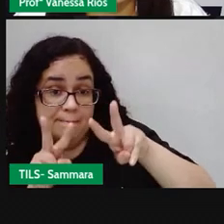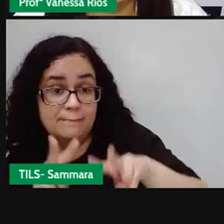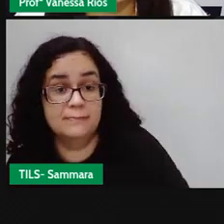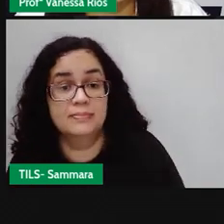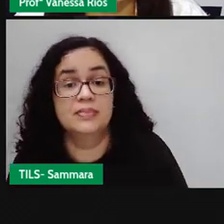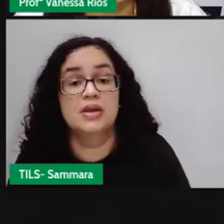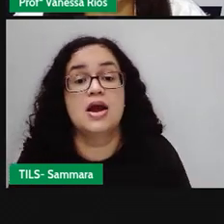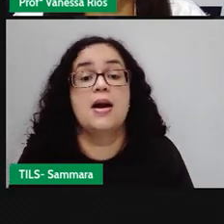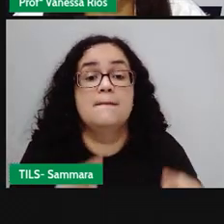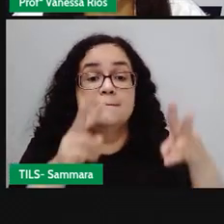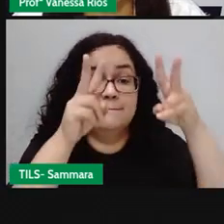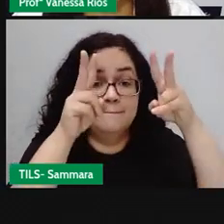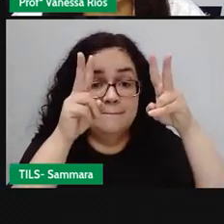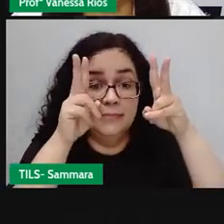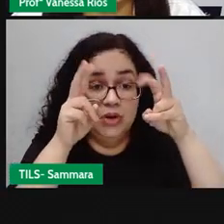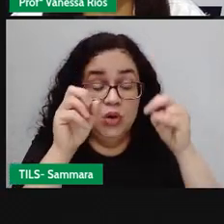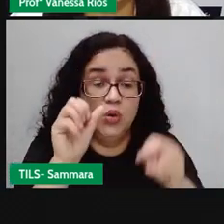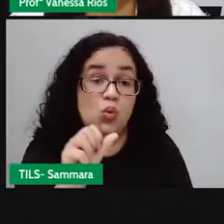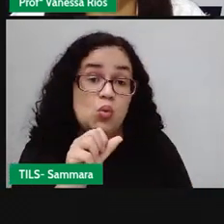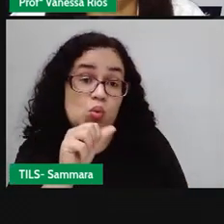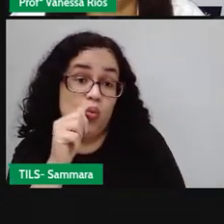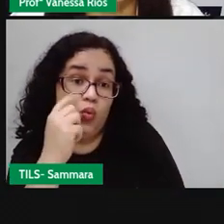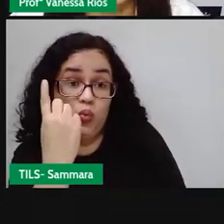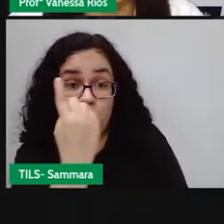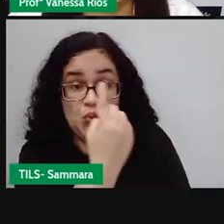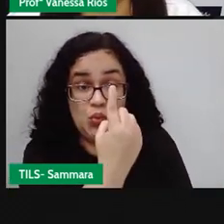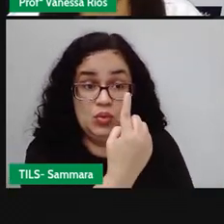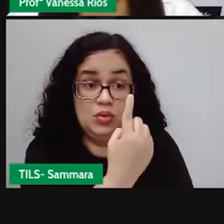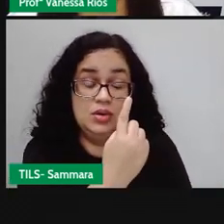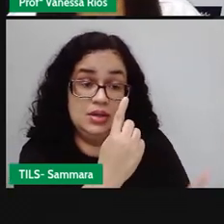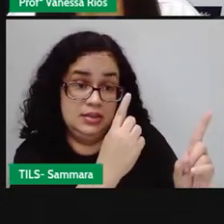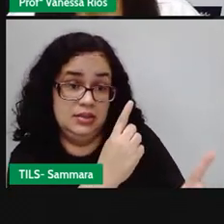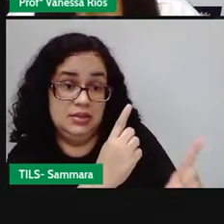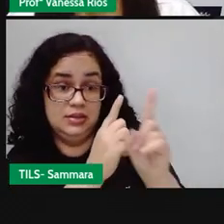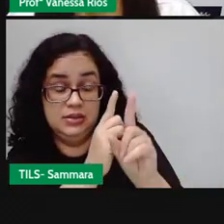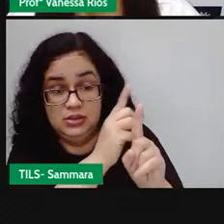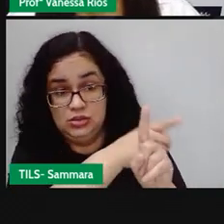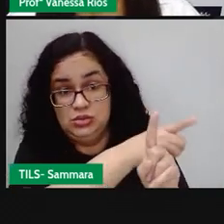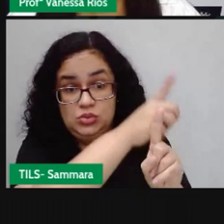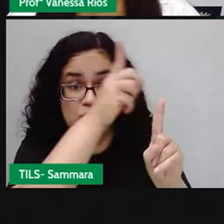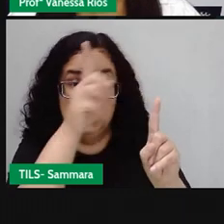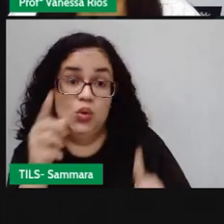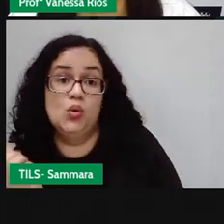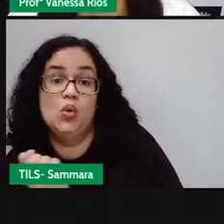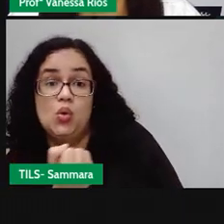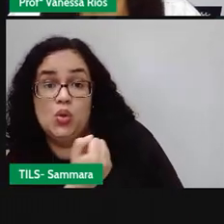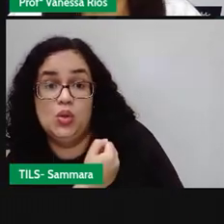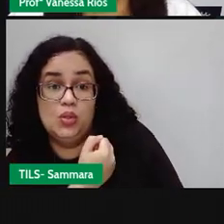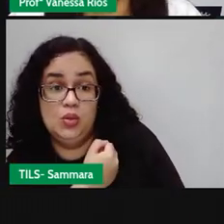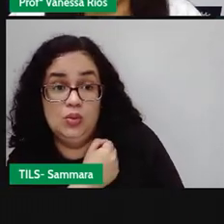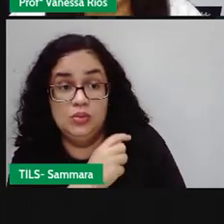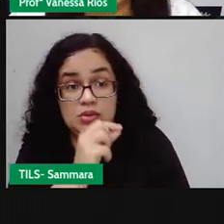ó, percebemos que quando a peça anda para a direita, o número de